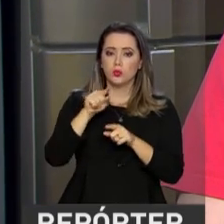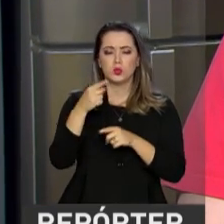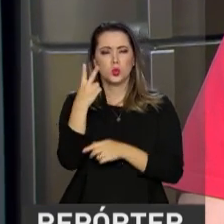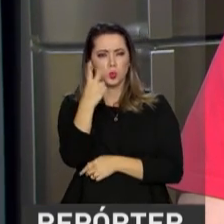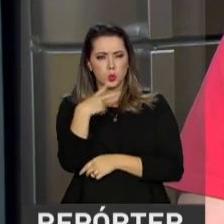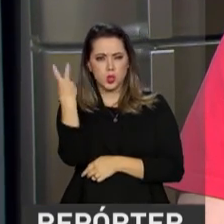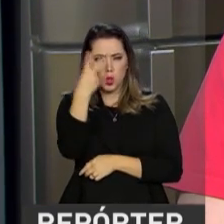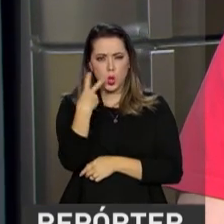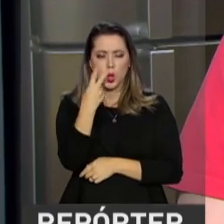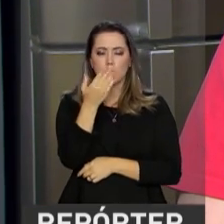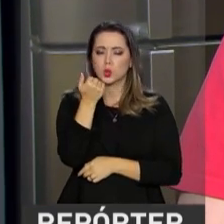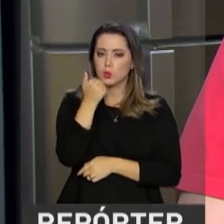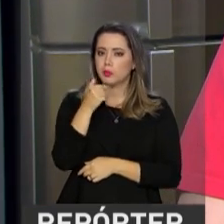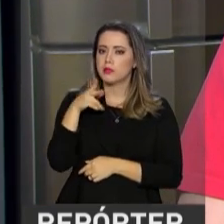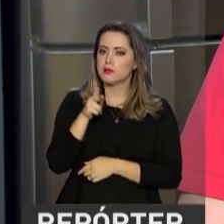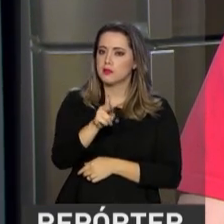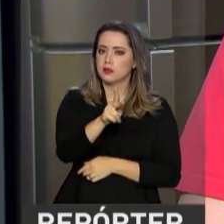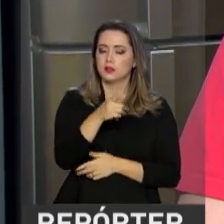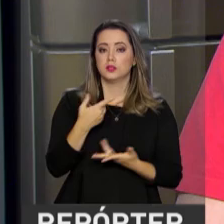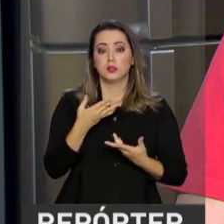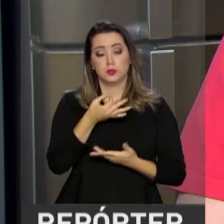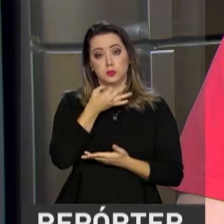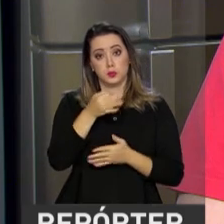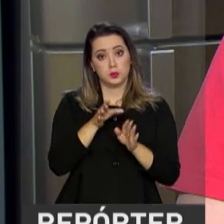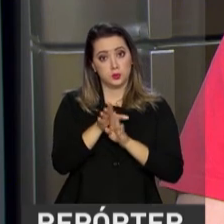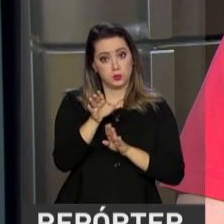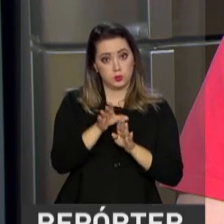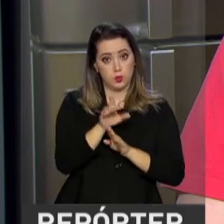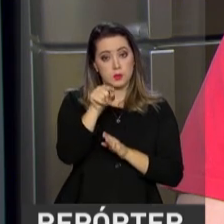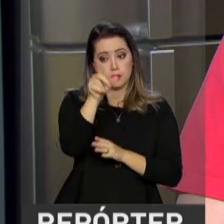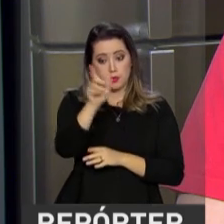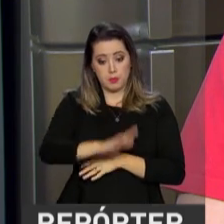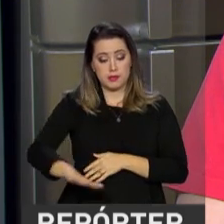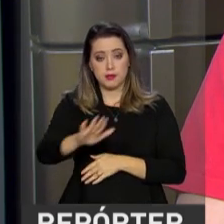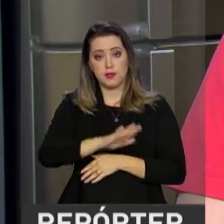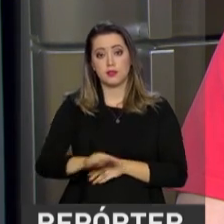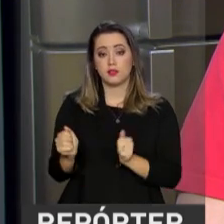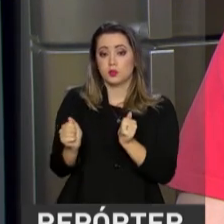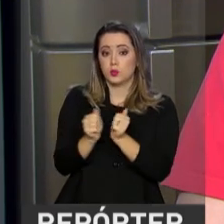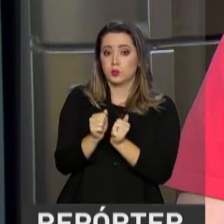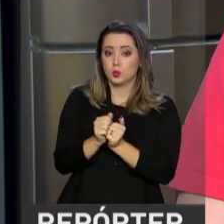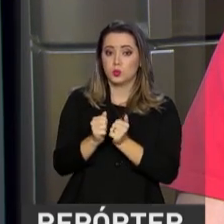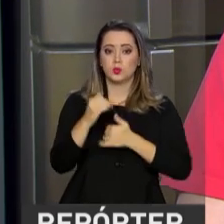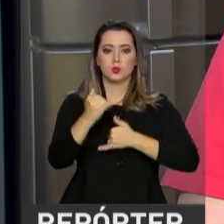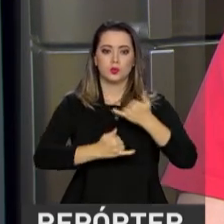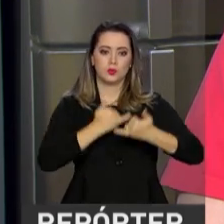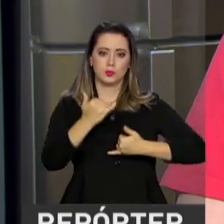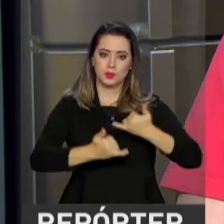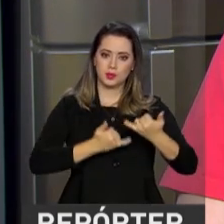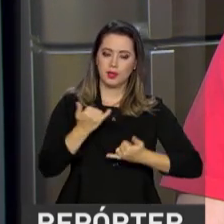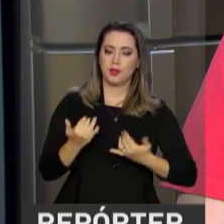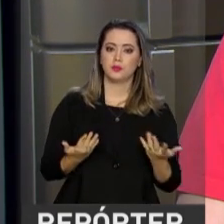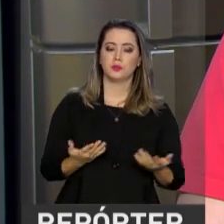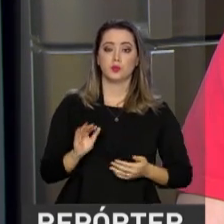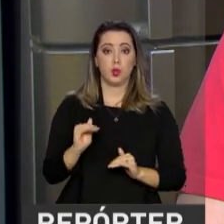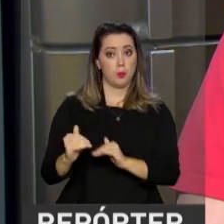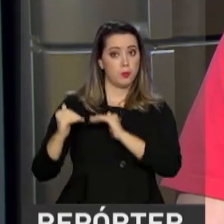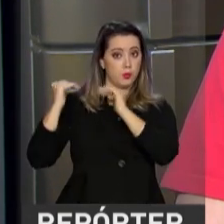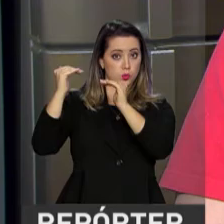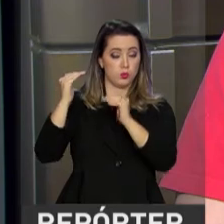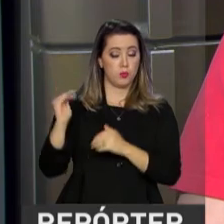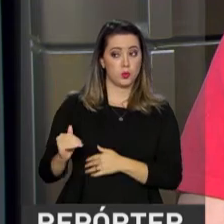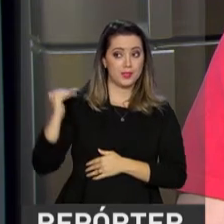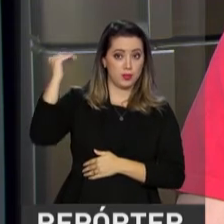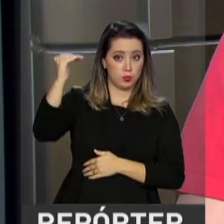duas horas duas horas e meia e isso fica a dica para as mães estão levando a molecada pra pra pra folia né que os adultos é